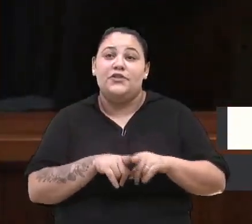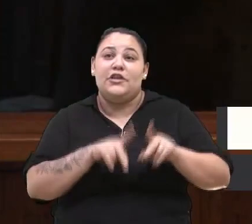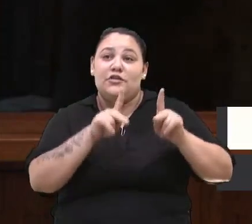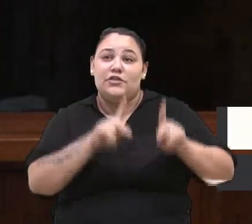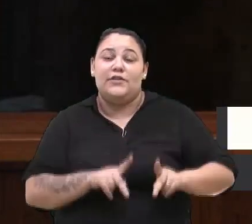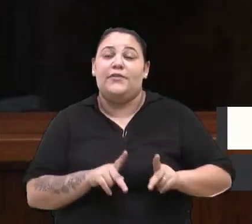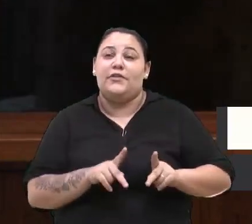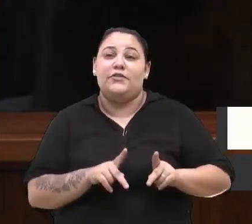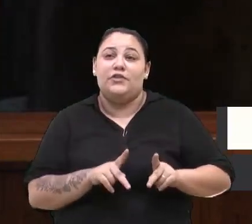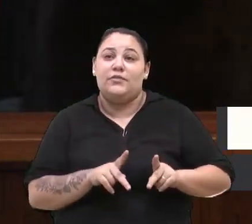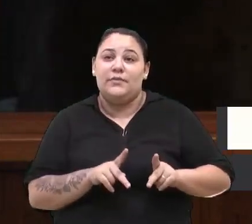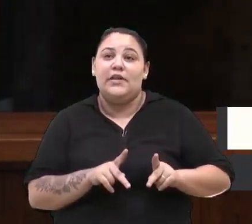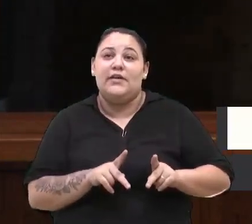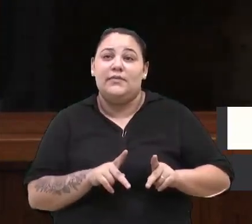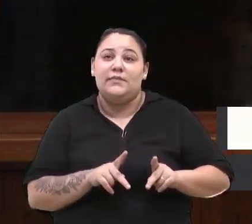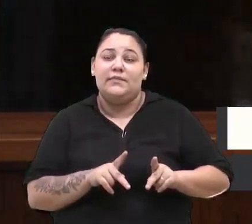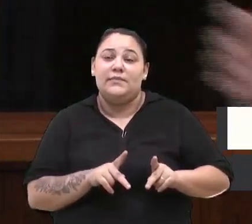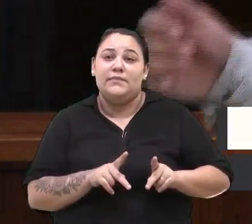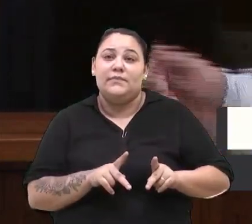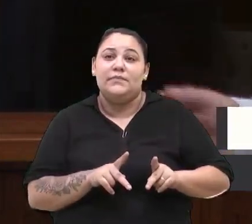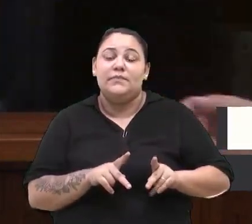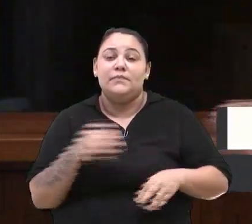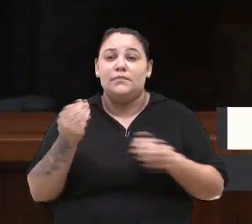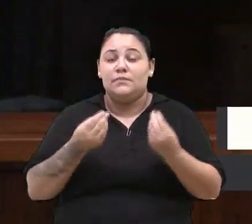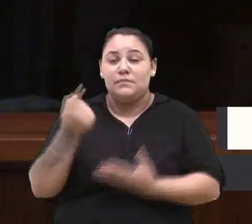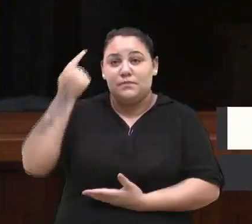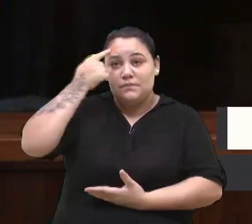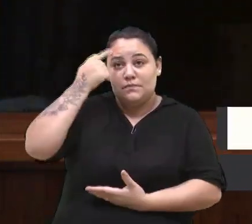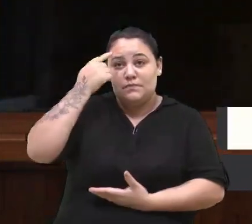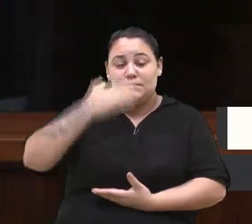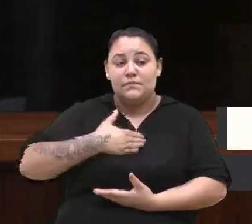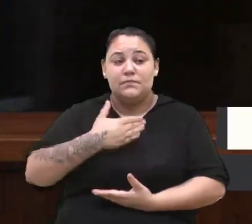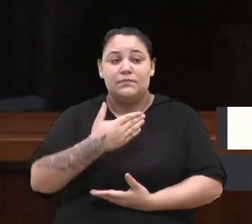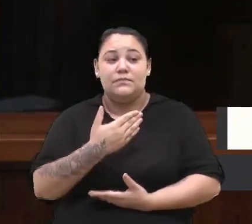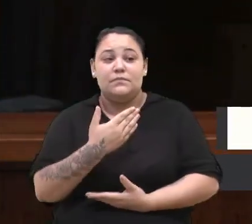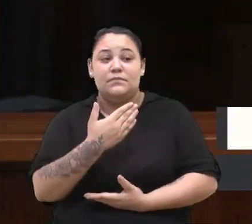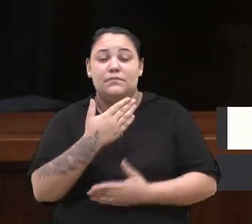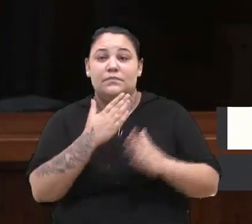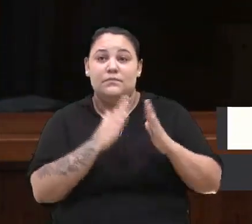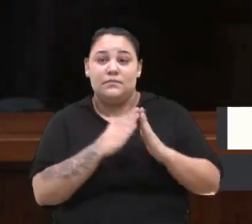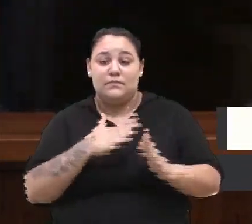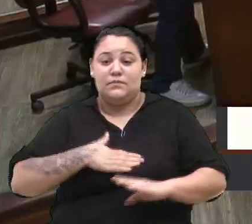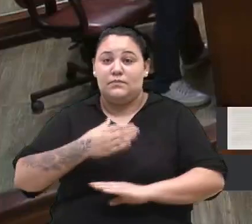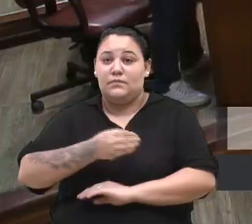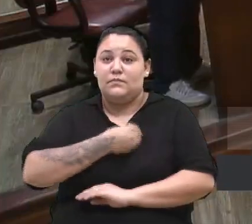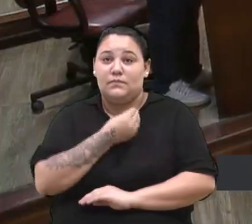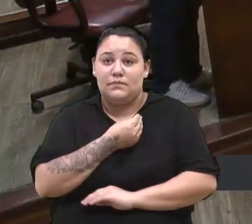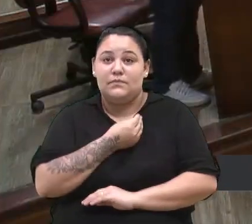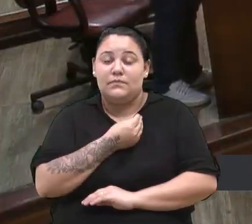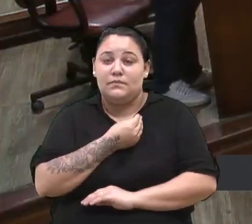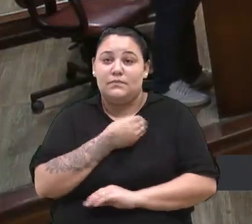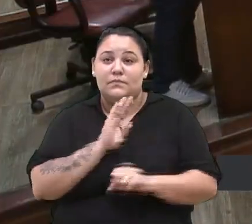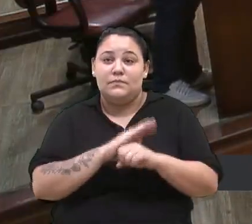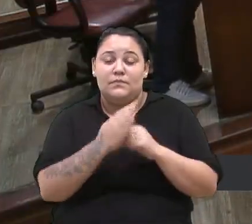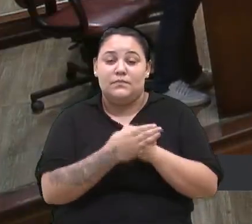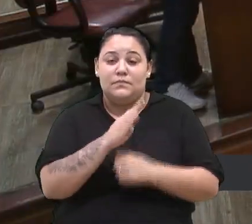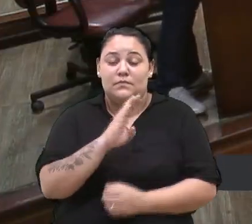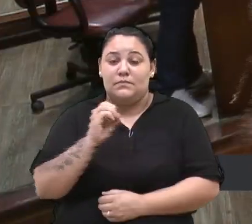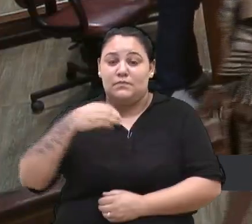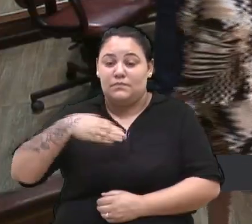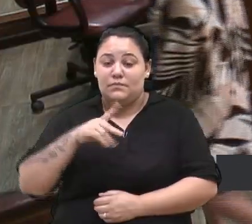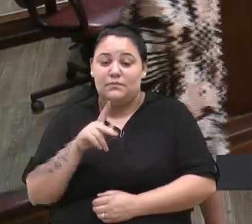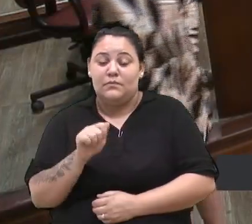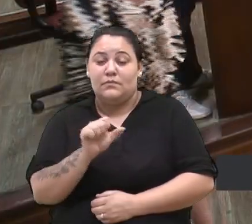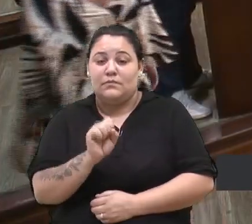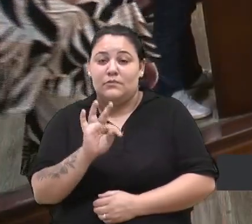estrutura. Quando eu penso no Minha Casa Minha Vida, no PAR, né, nos pares, o PAR do Bom Pastor, o PAR do Nossa Senhora do Rosário e